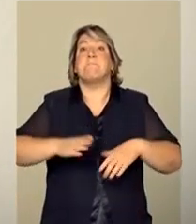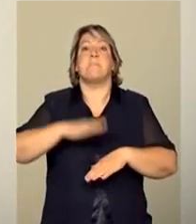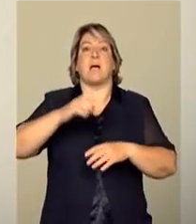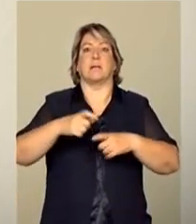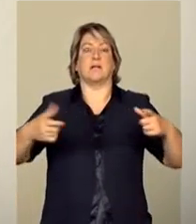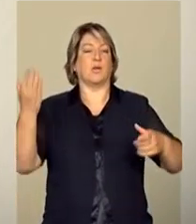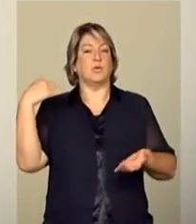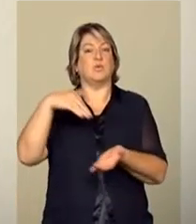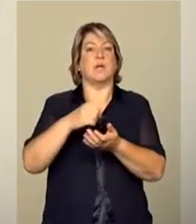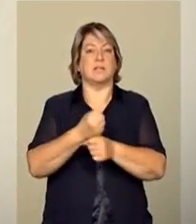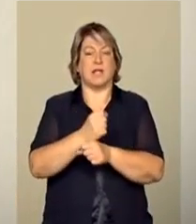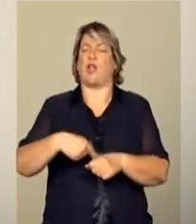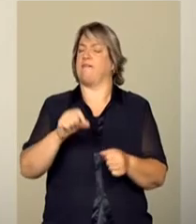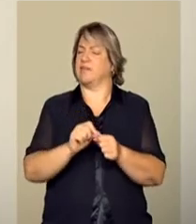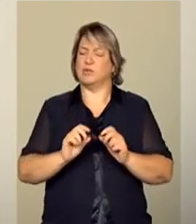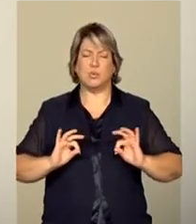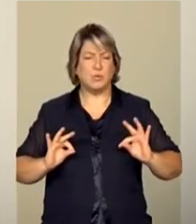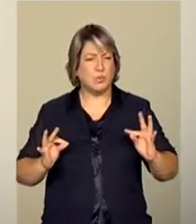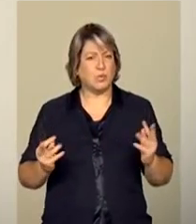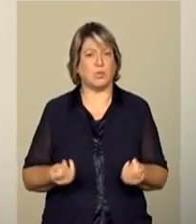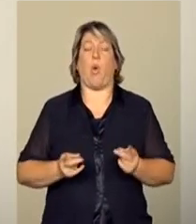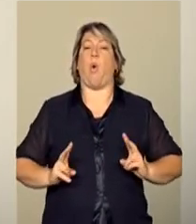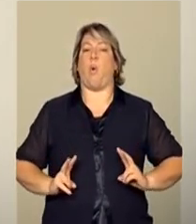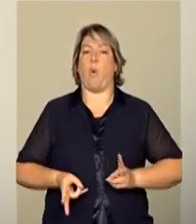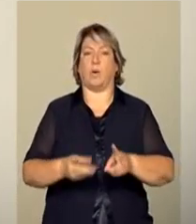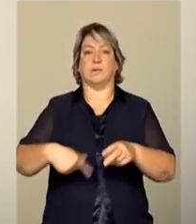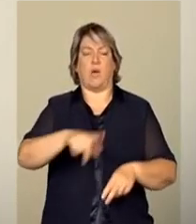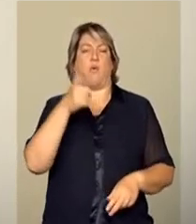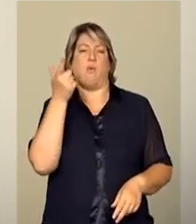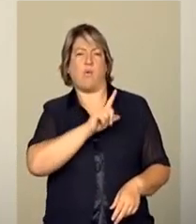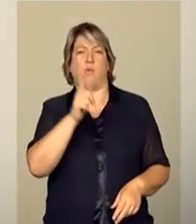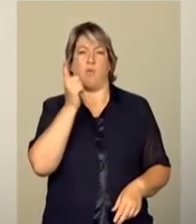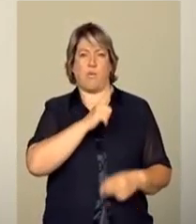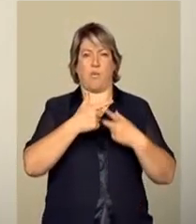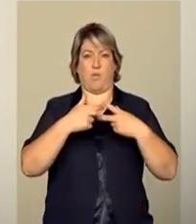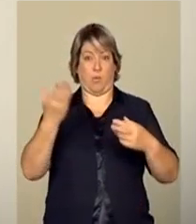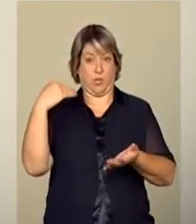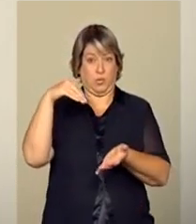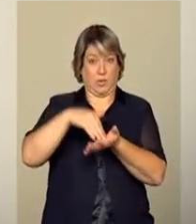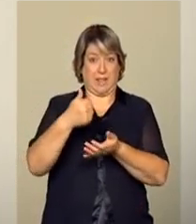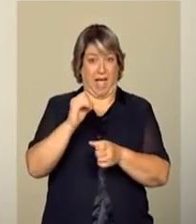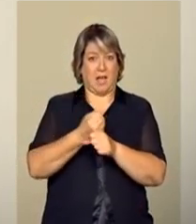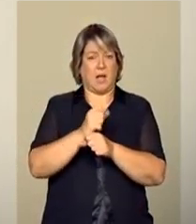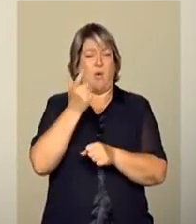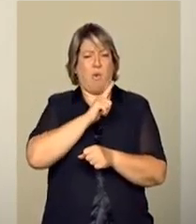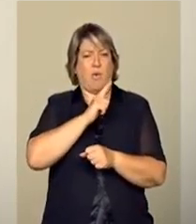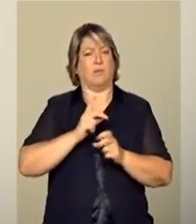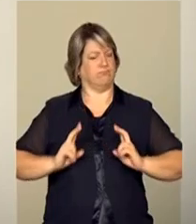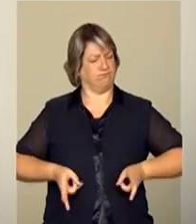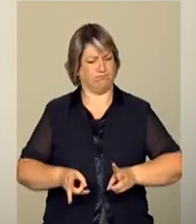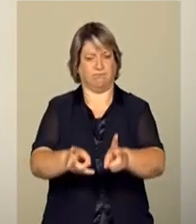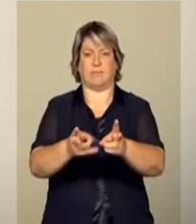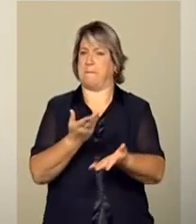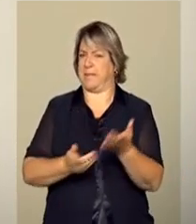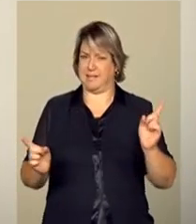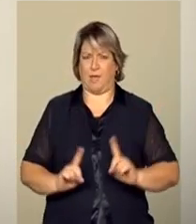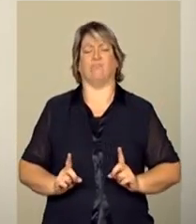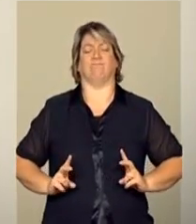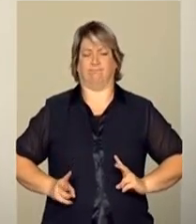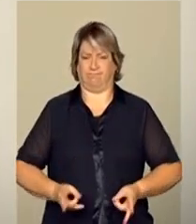anos e faremos tudo para não deixar que essas conquistas alcançadas nos últimos 10 anos se percam agora